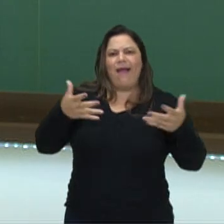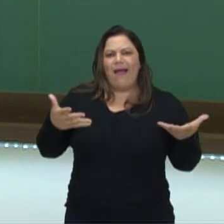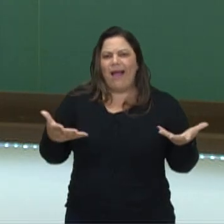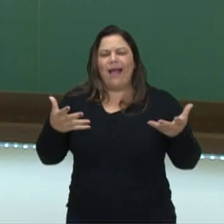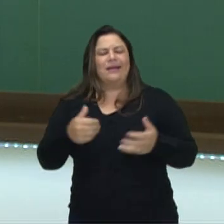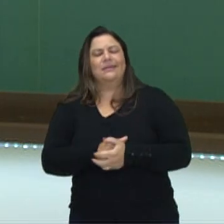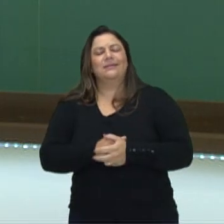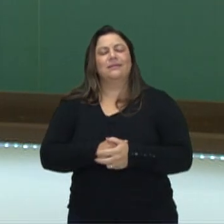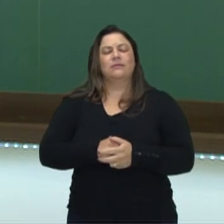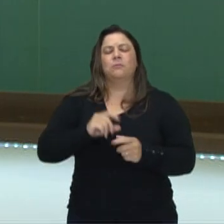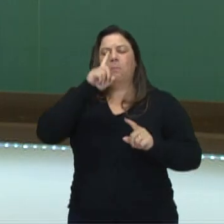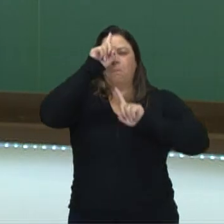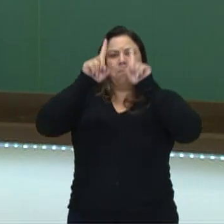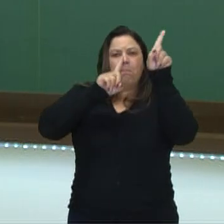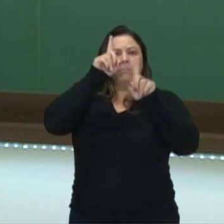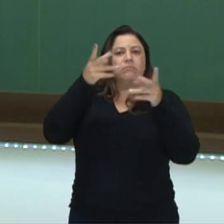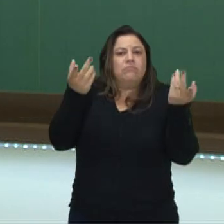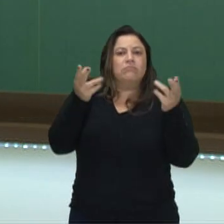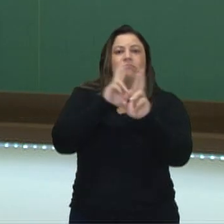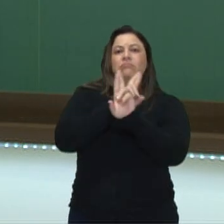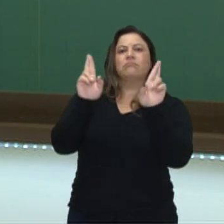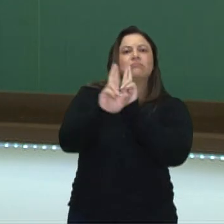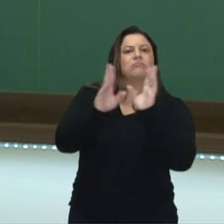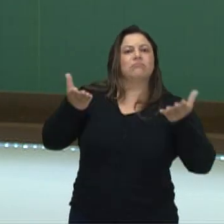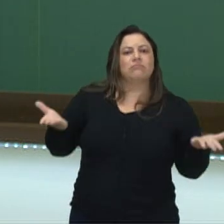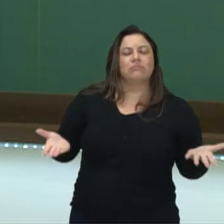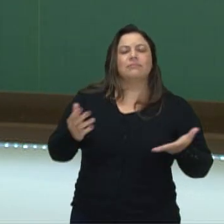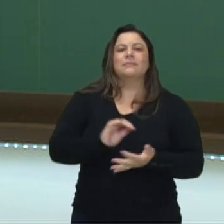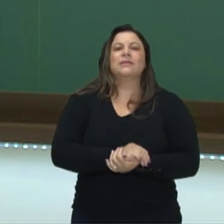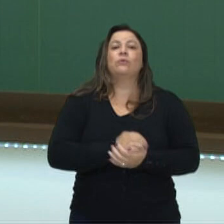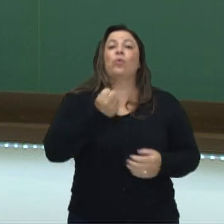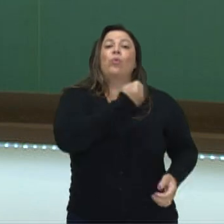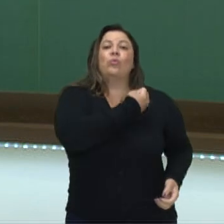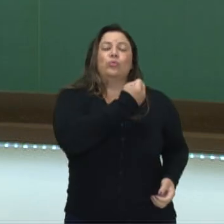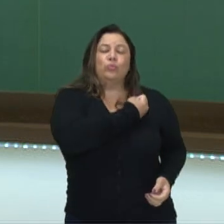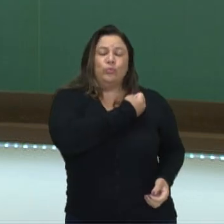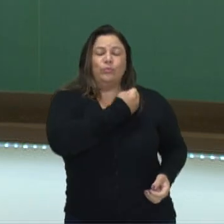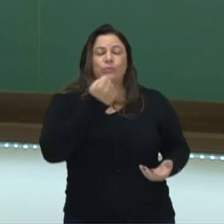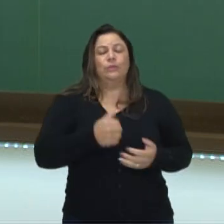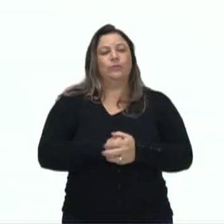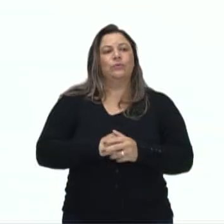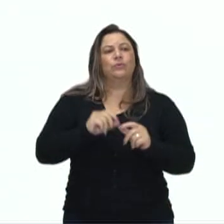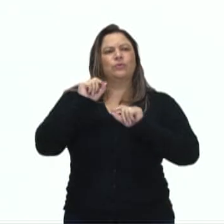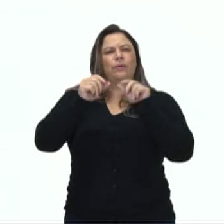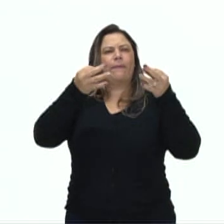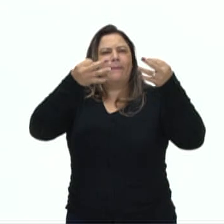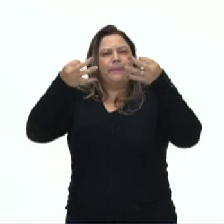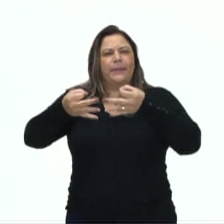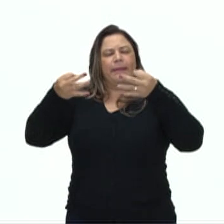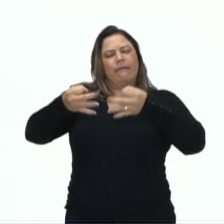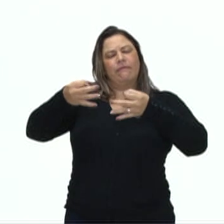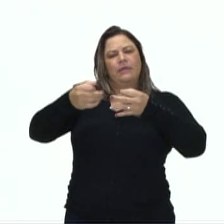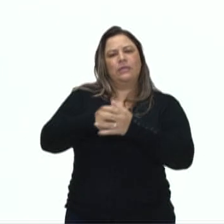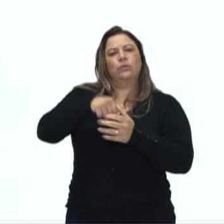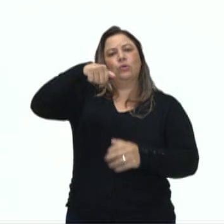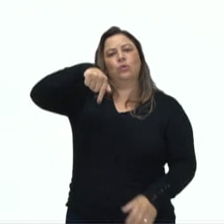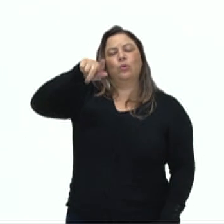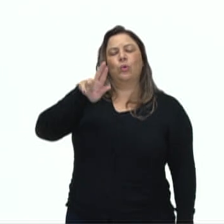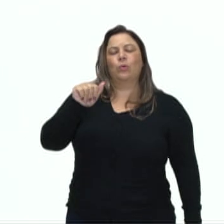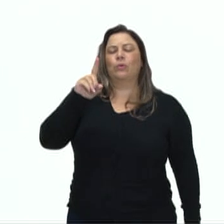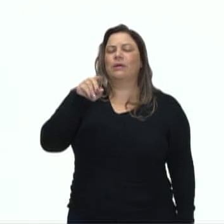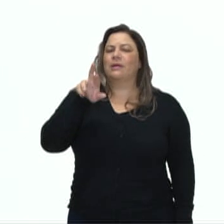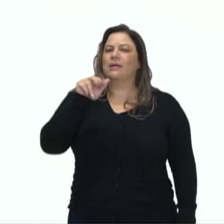a outra? Vamos descobrir. Números quadrados perfeitos. Vamos considerar um quadrado com 1 centímetro de